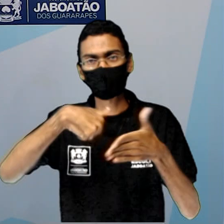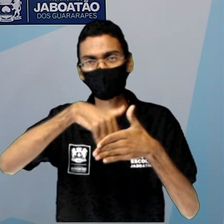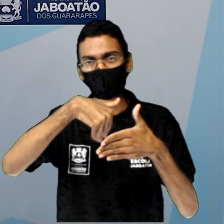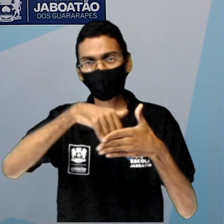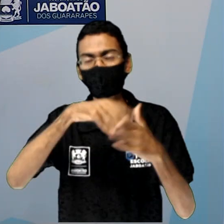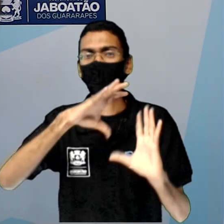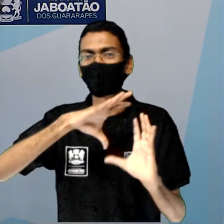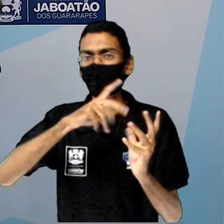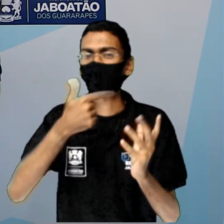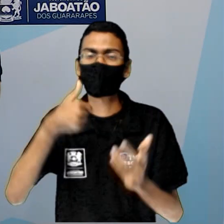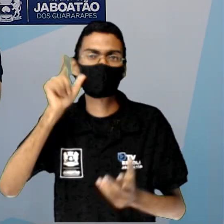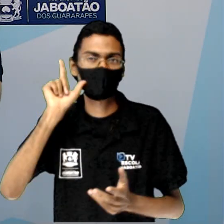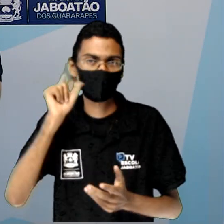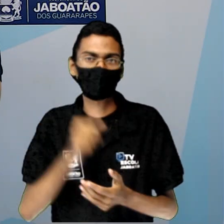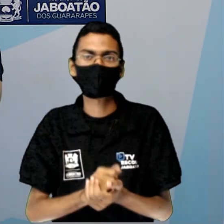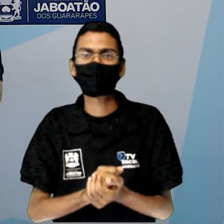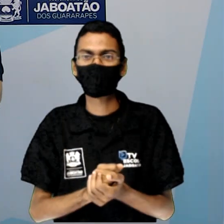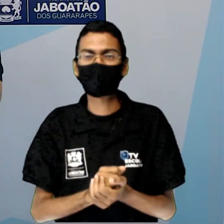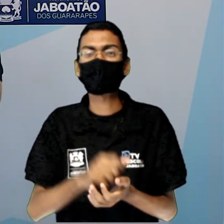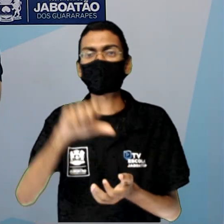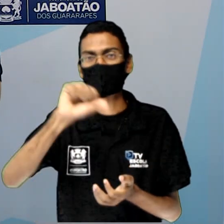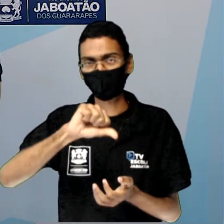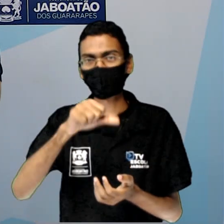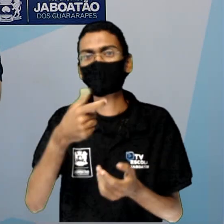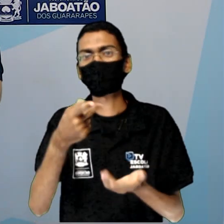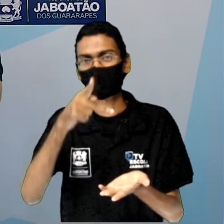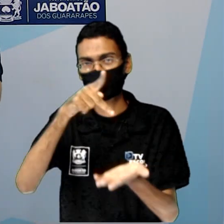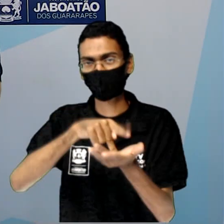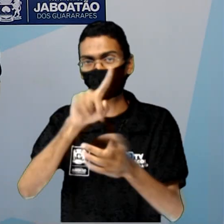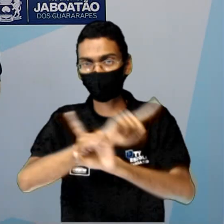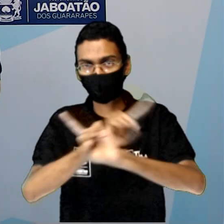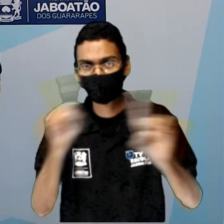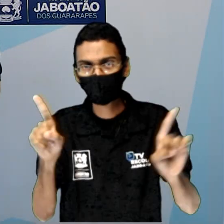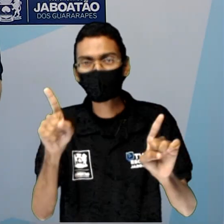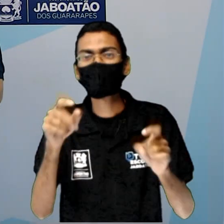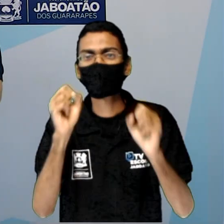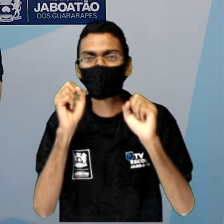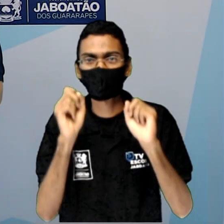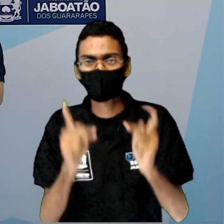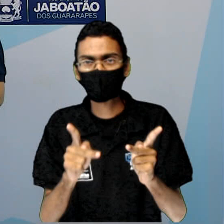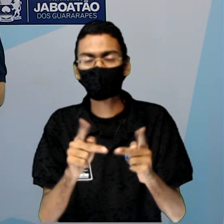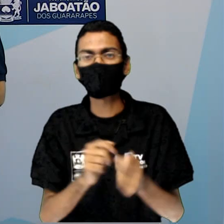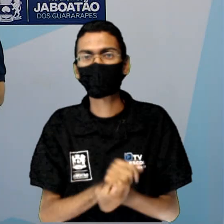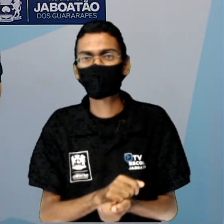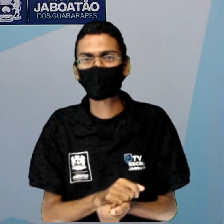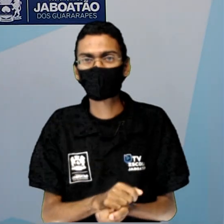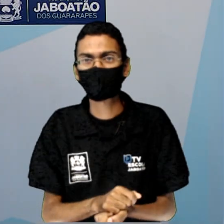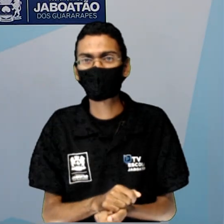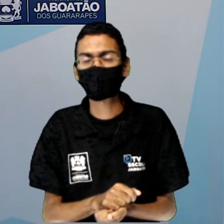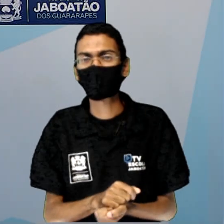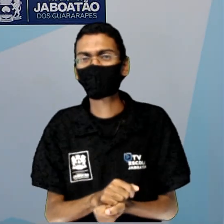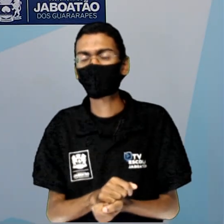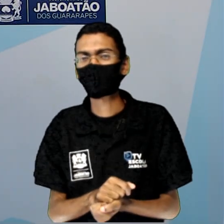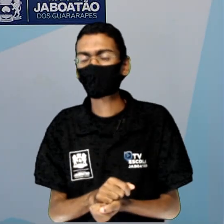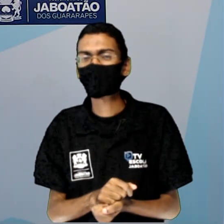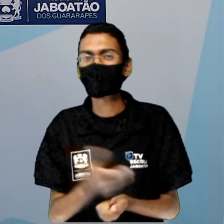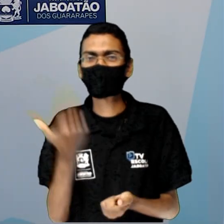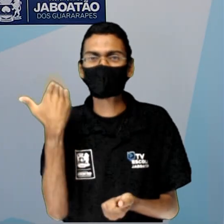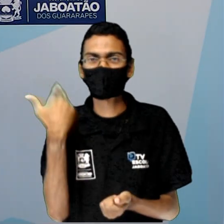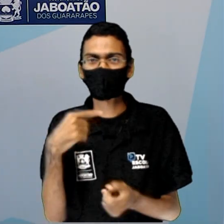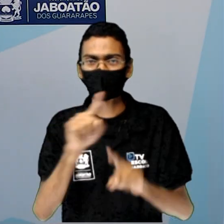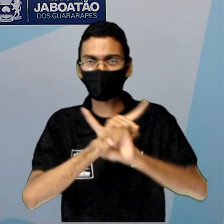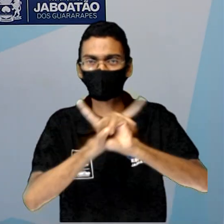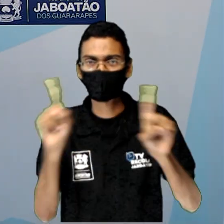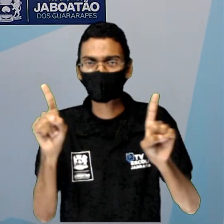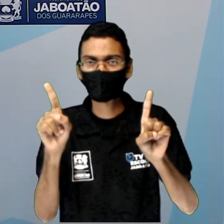futebol ontem. Está a negação aqui no não, certo? Ou a negação no não. Está o passado no